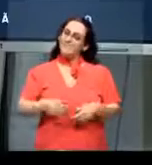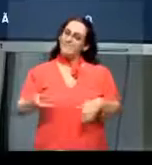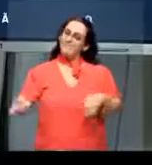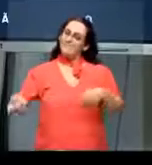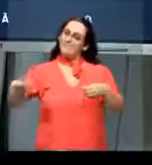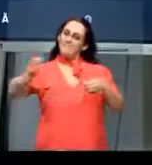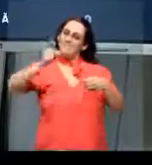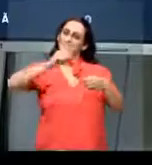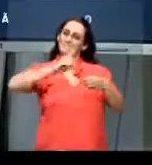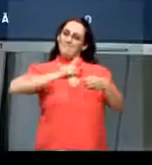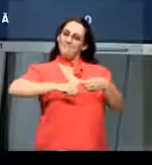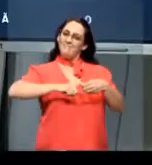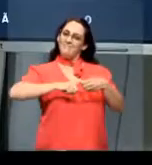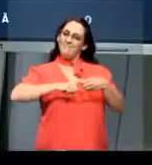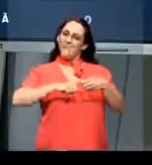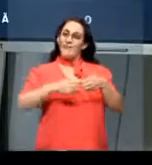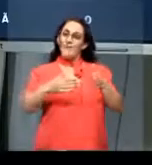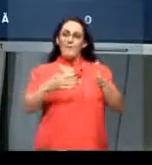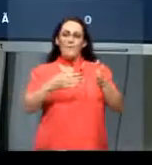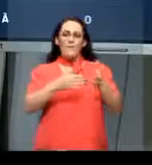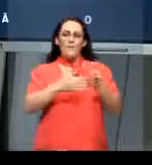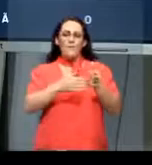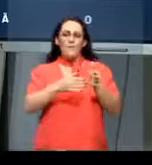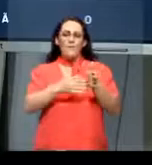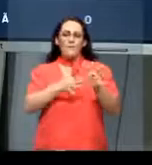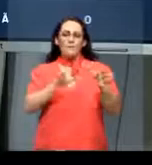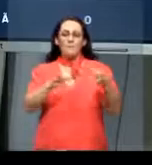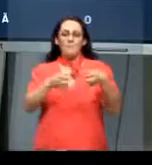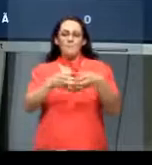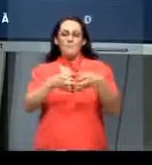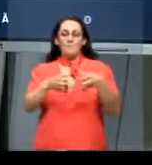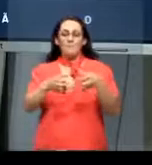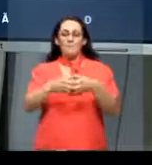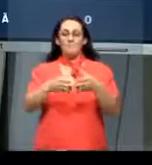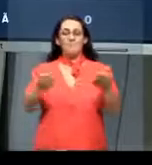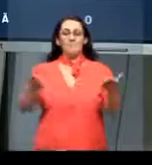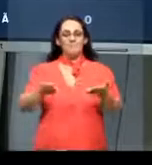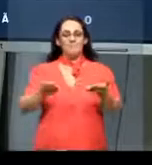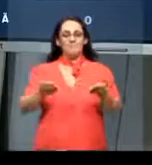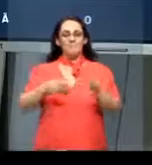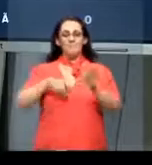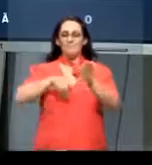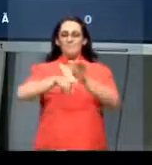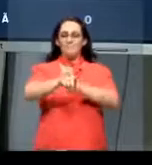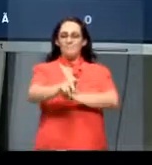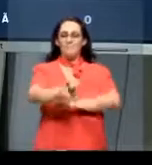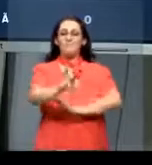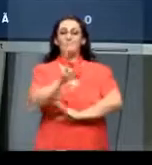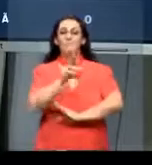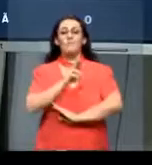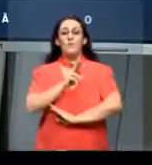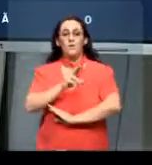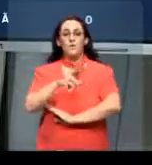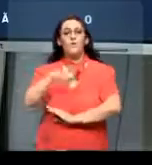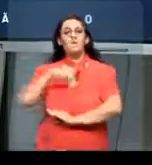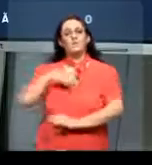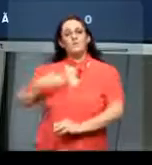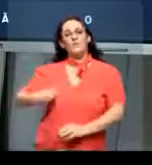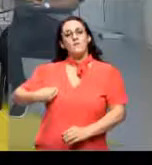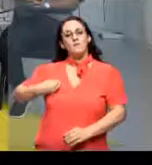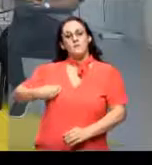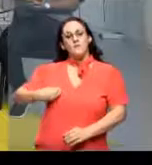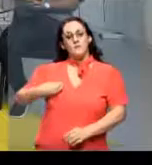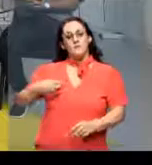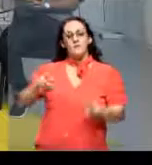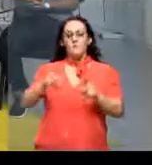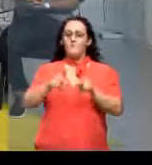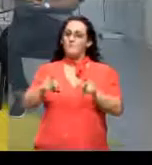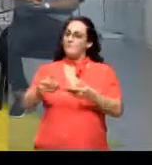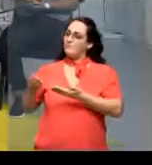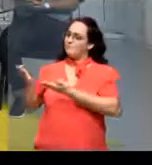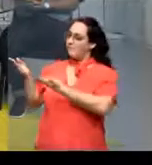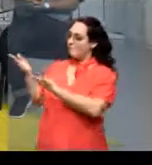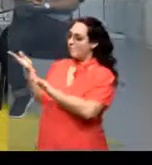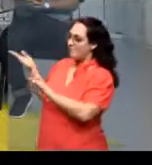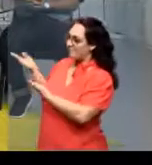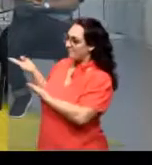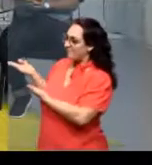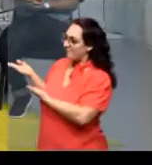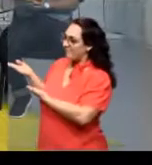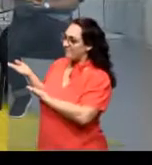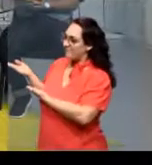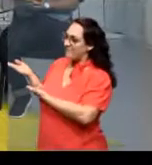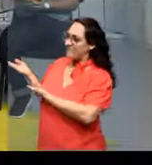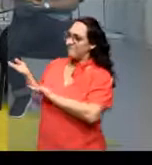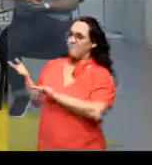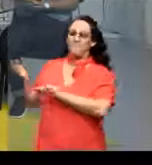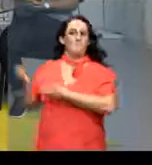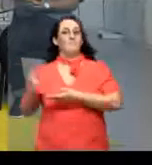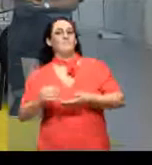Estamos de volta ao último bloco do Tira Dúvidas de hoje, que conta com a presença dos professores Alexandre Duarte e a